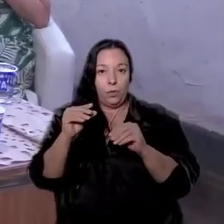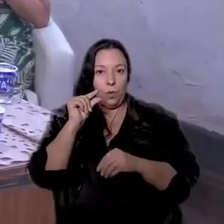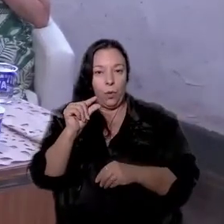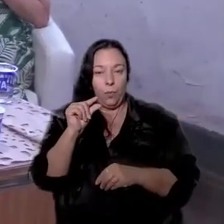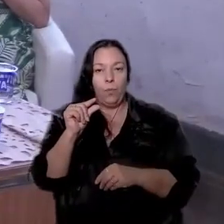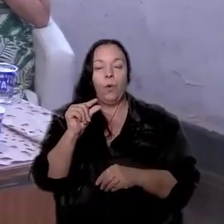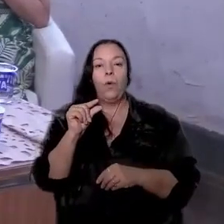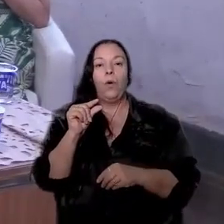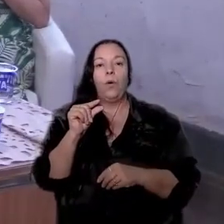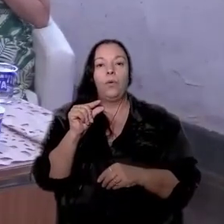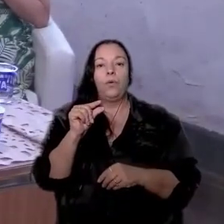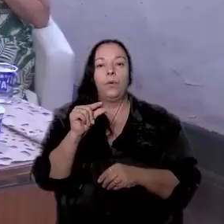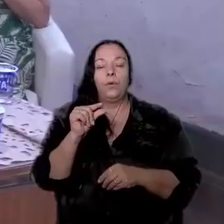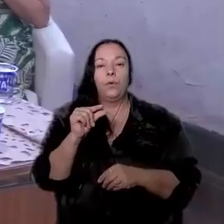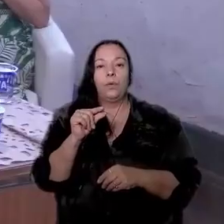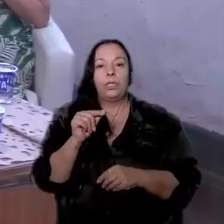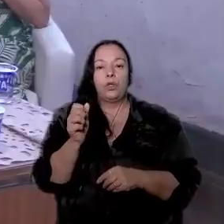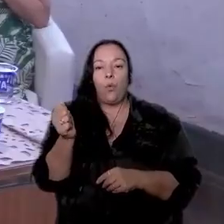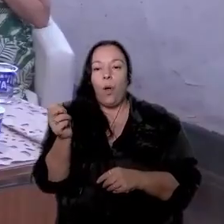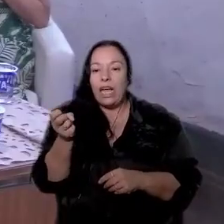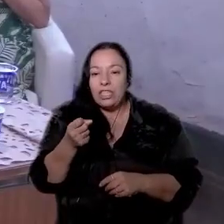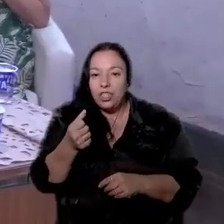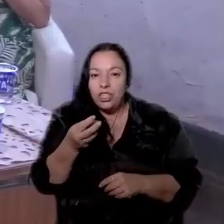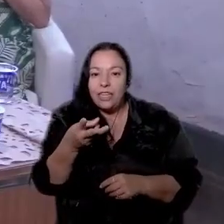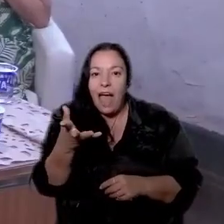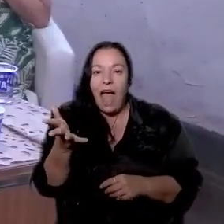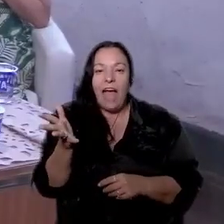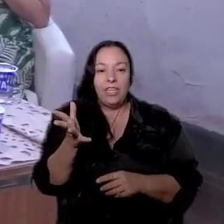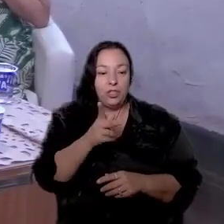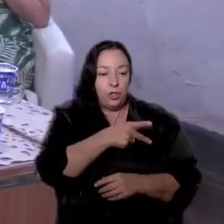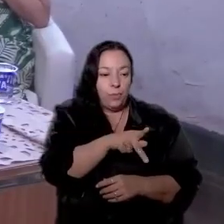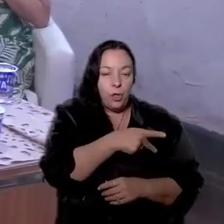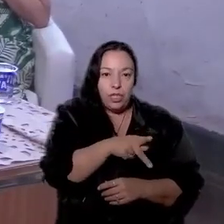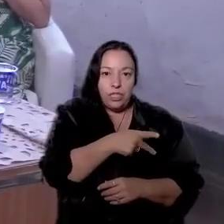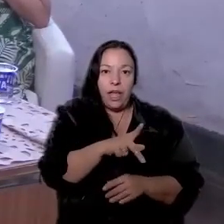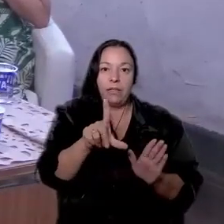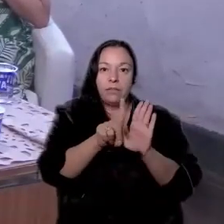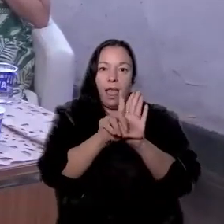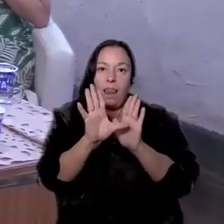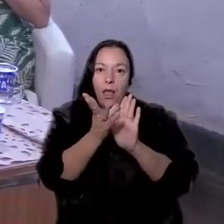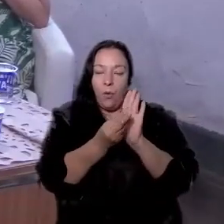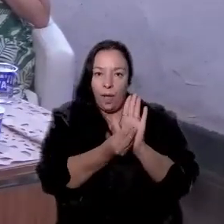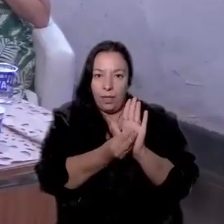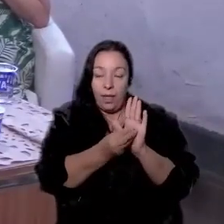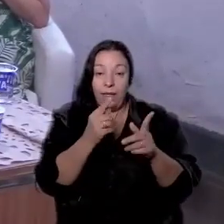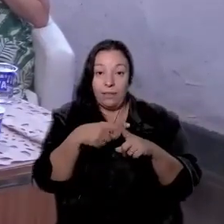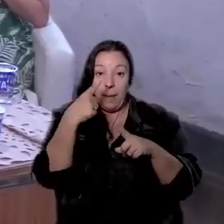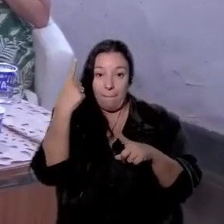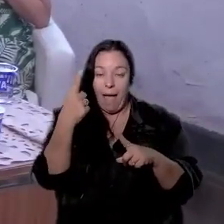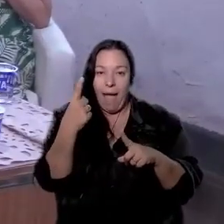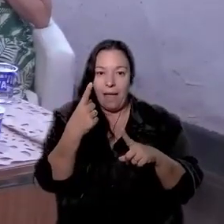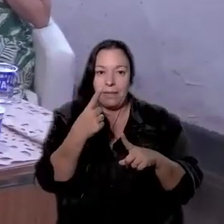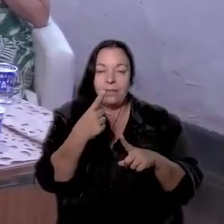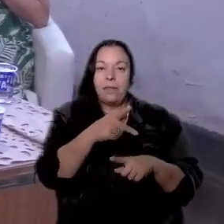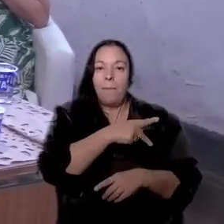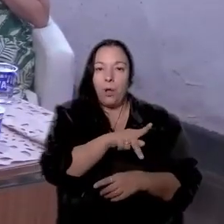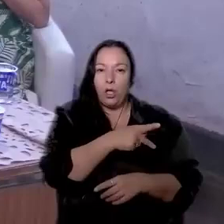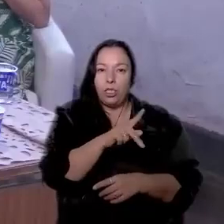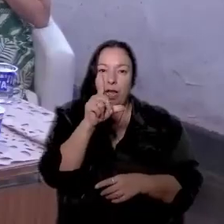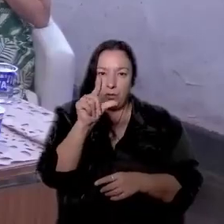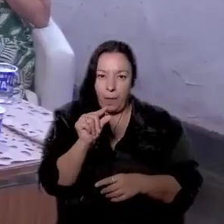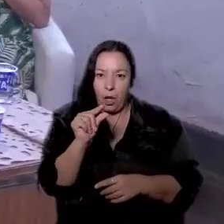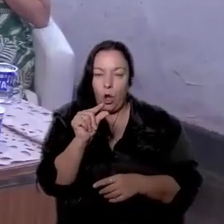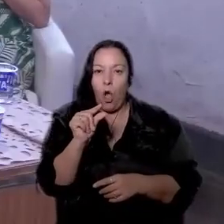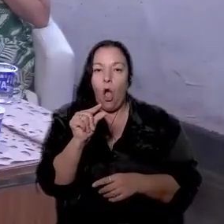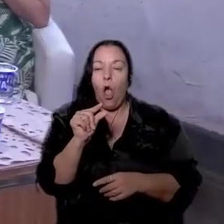o perfil, em termos quantitativos, de projetos da Rouanet? Tem hoje mais projetos menores, talvez,